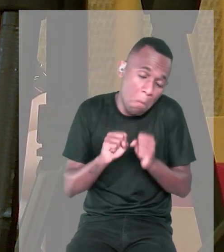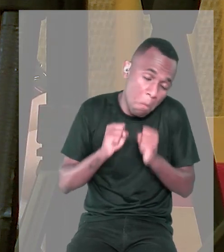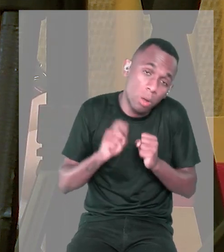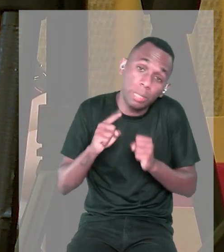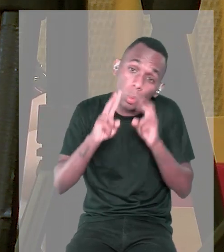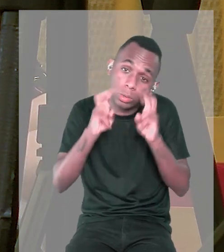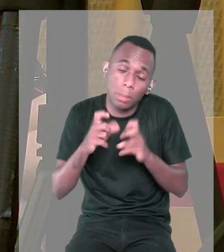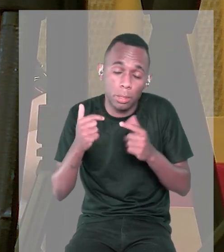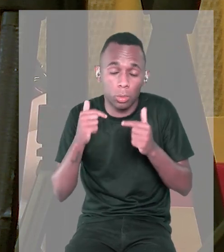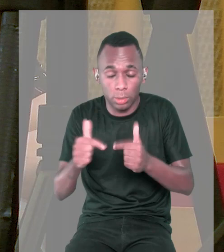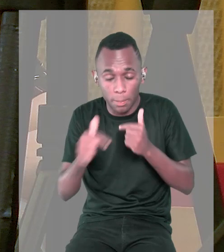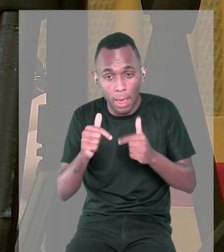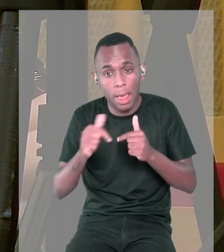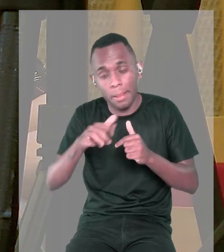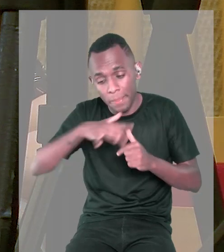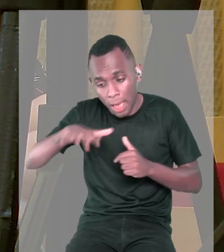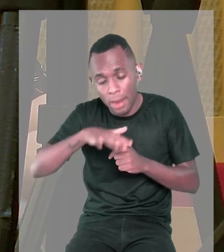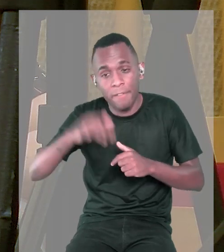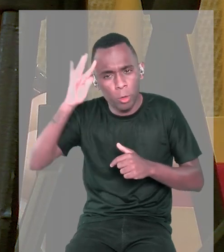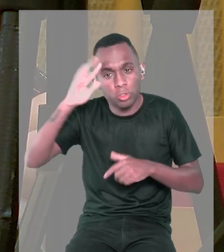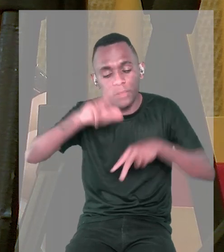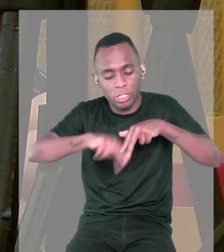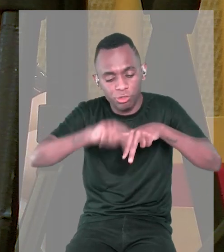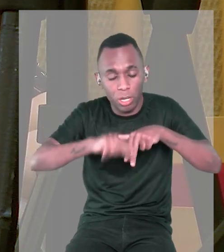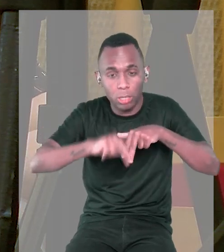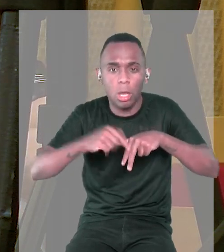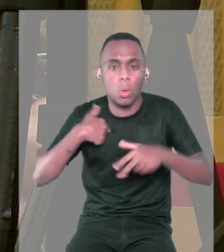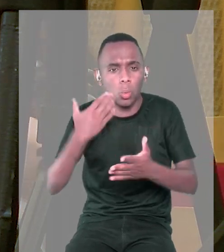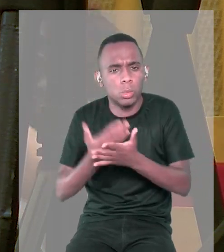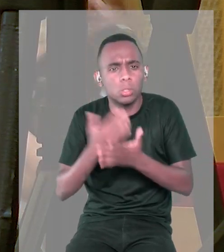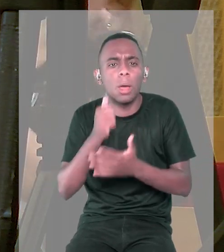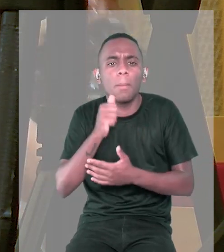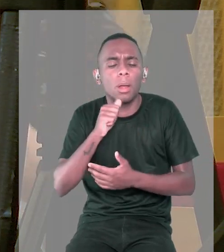autora chamada Zambrano, Maria Zambrano, e ela tem uma obra chamada... Foi citada.